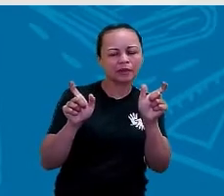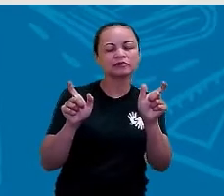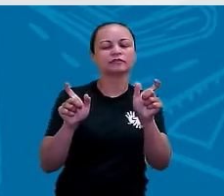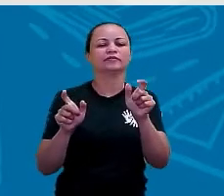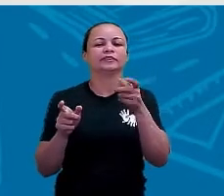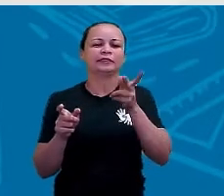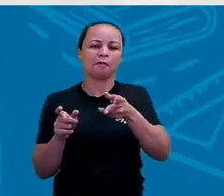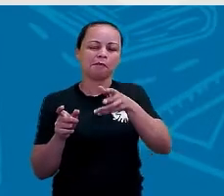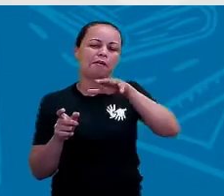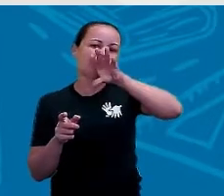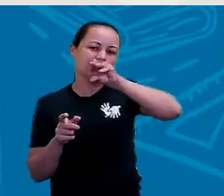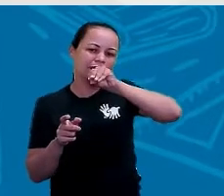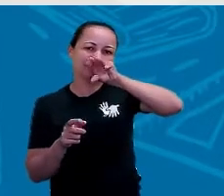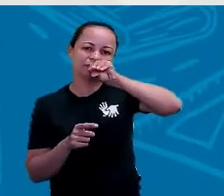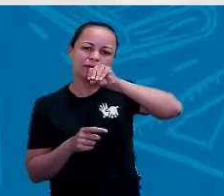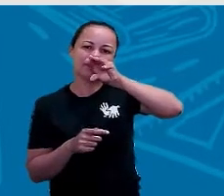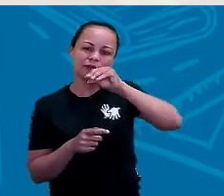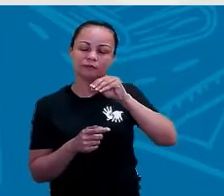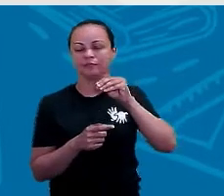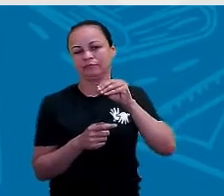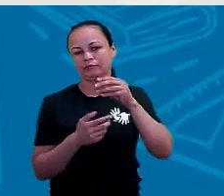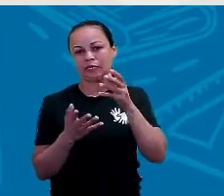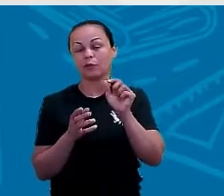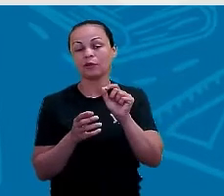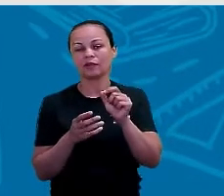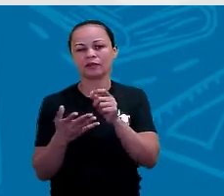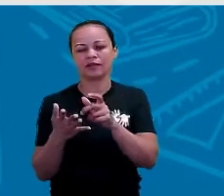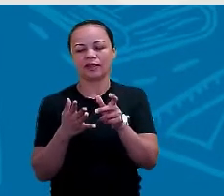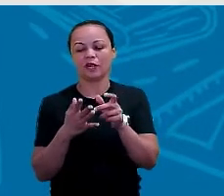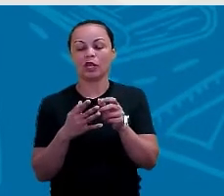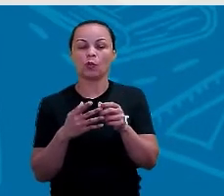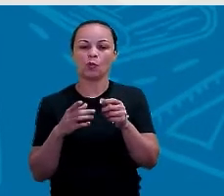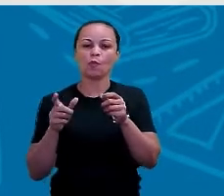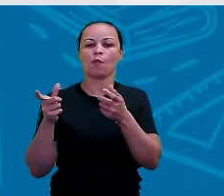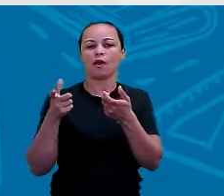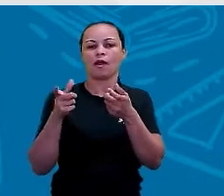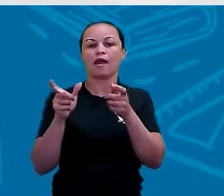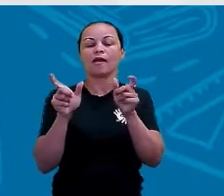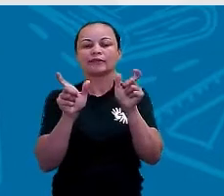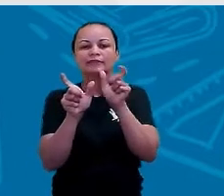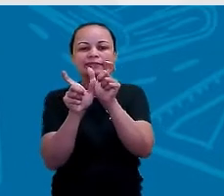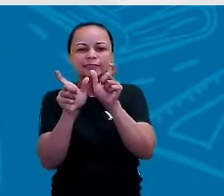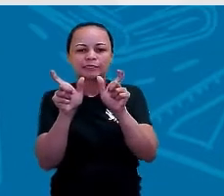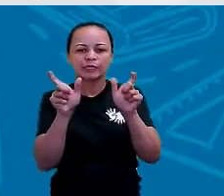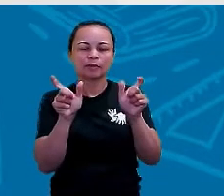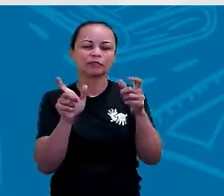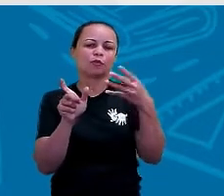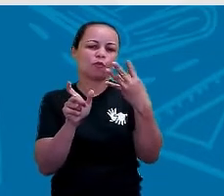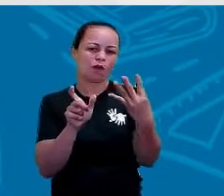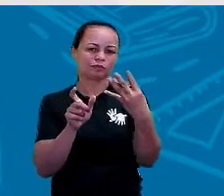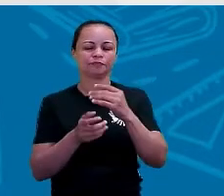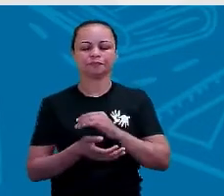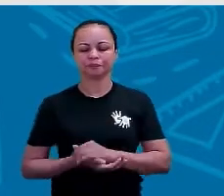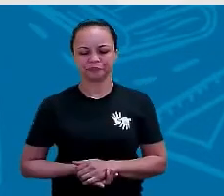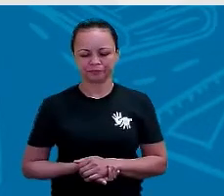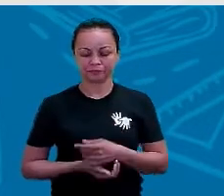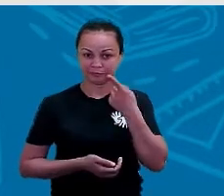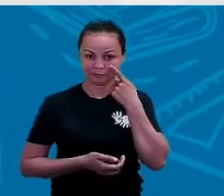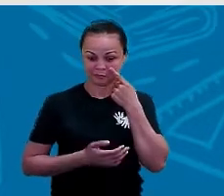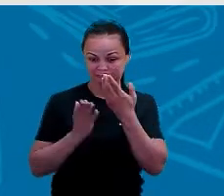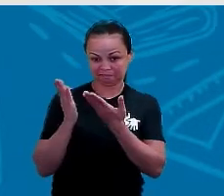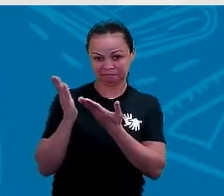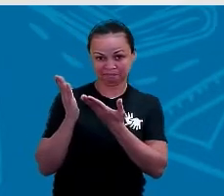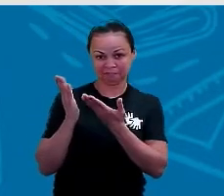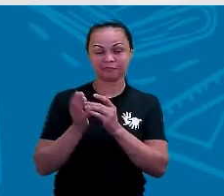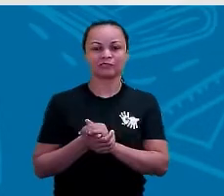que eu abro a boca, é uma sílaba. Então, são 4 sílabas. Vamos ver se é mesmo? Olha